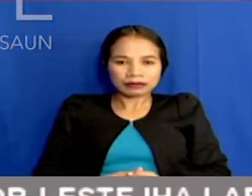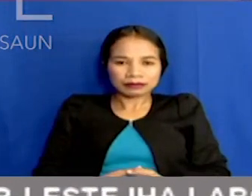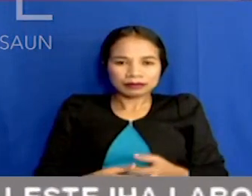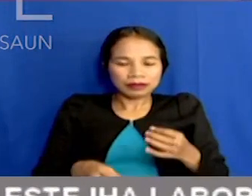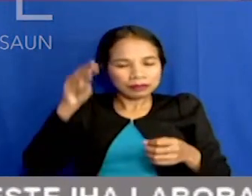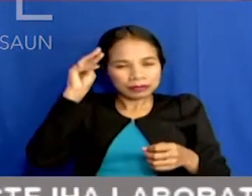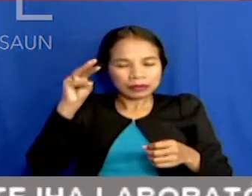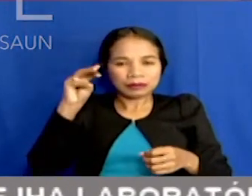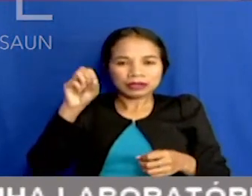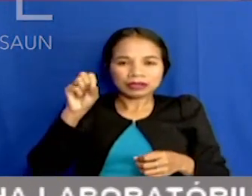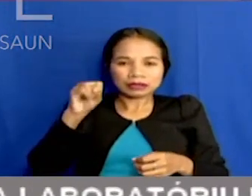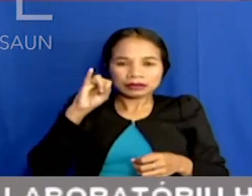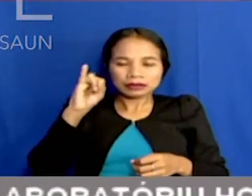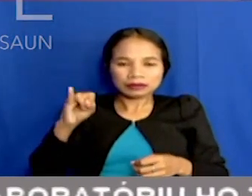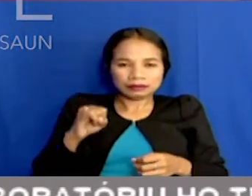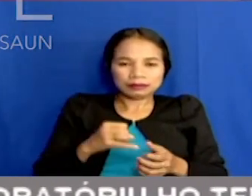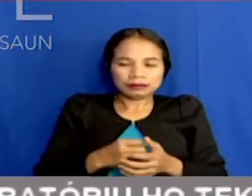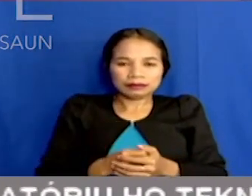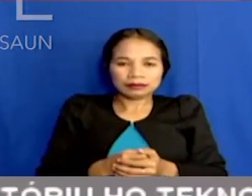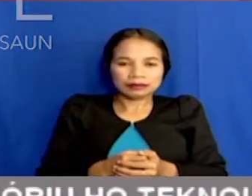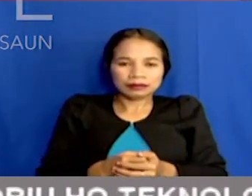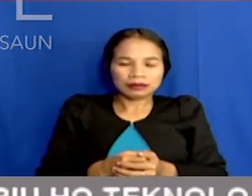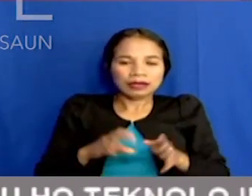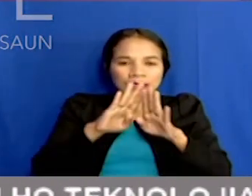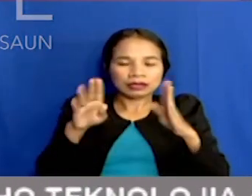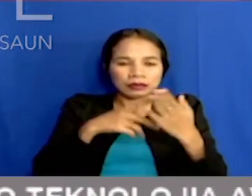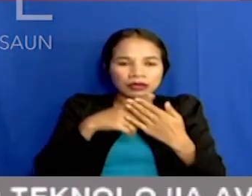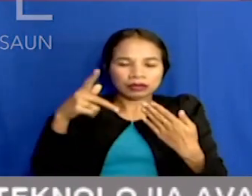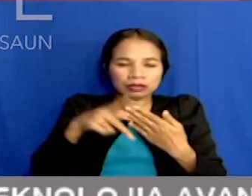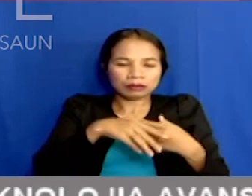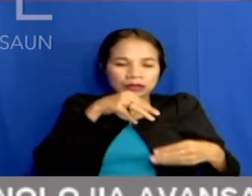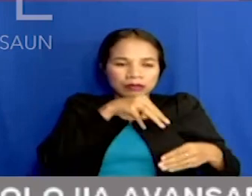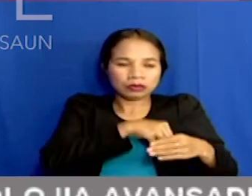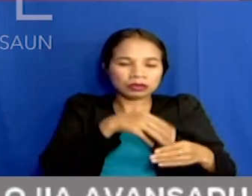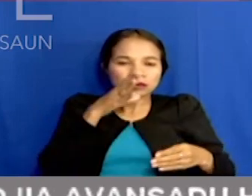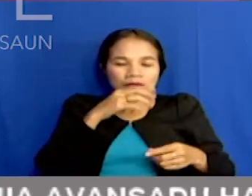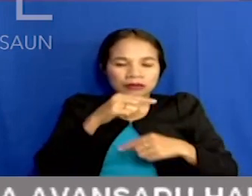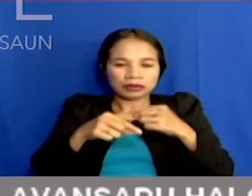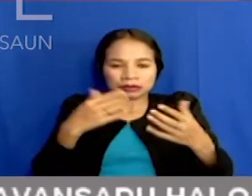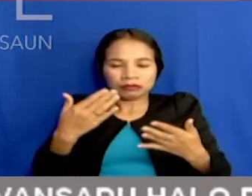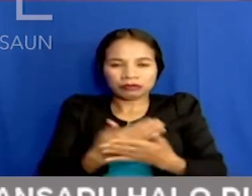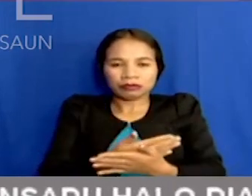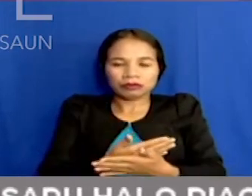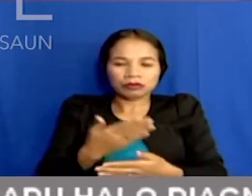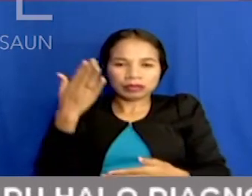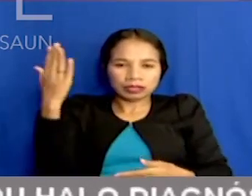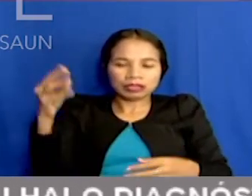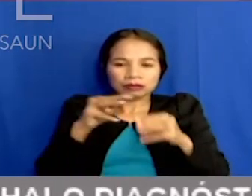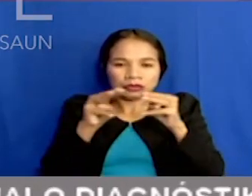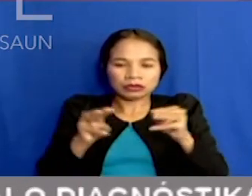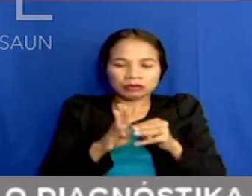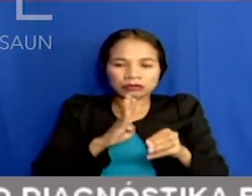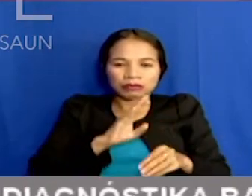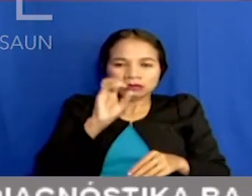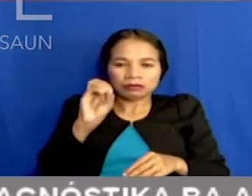Entretanto, o Ministério de Solidariedade Social na Inclusão MOST lança o programa Bolsa da Mãe, Bazar Sanfon e a Cailaco, município